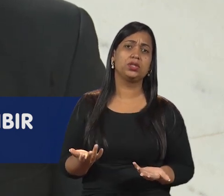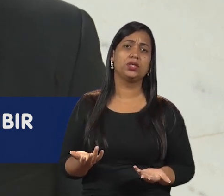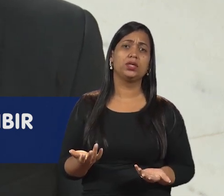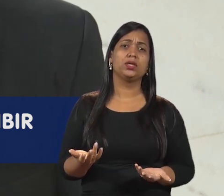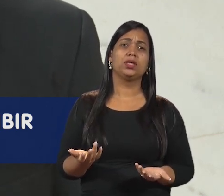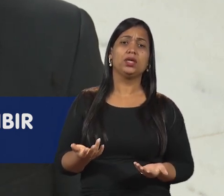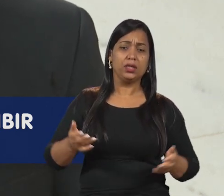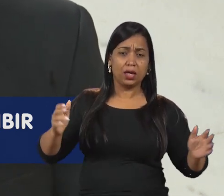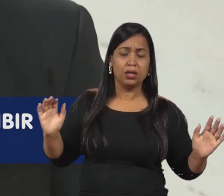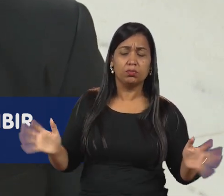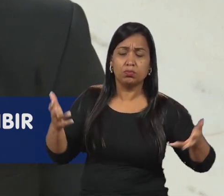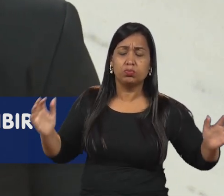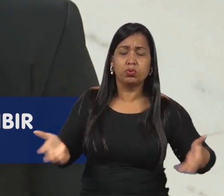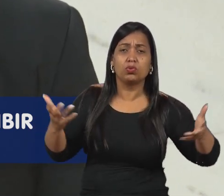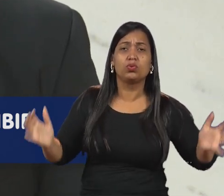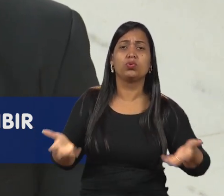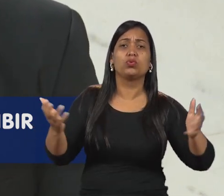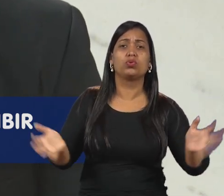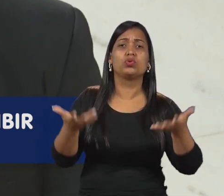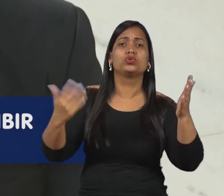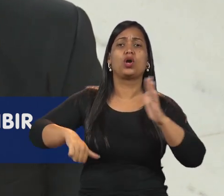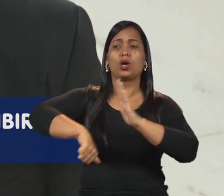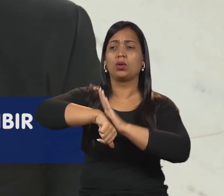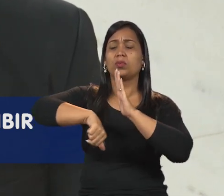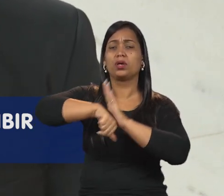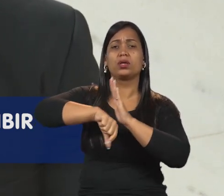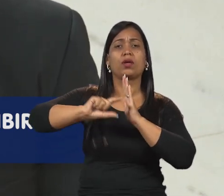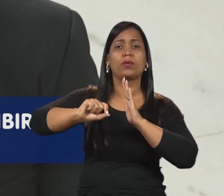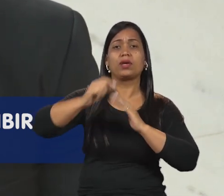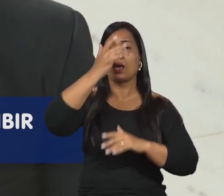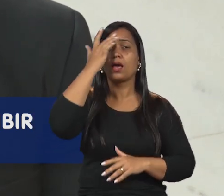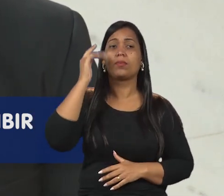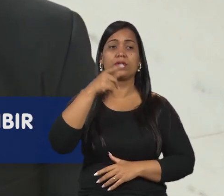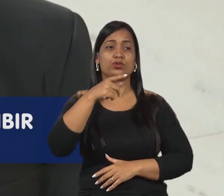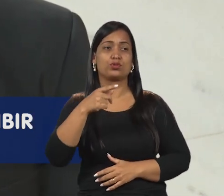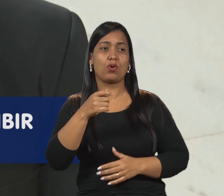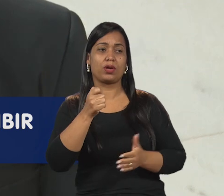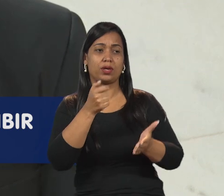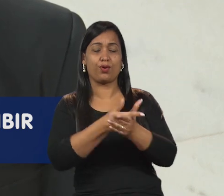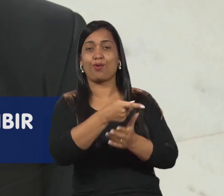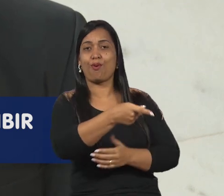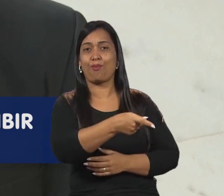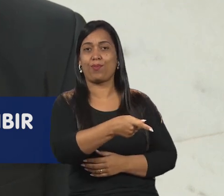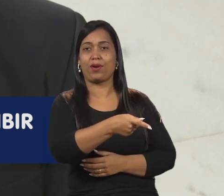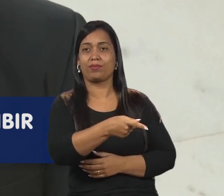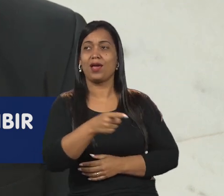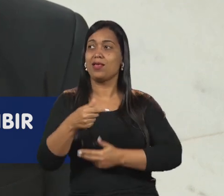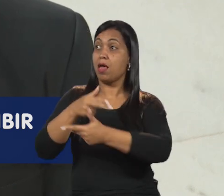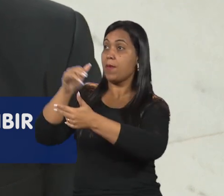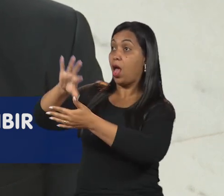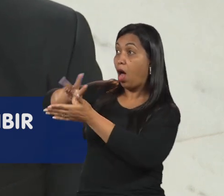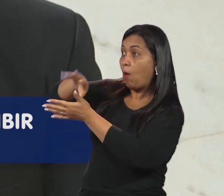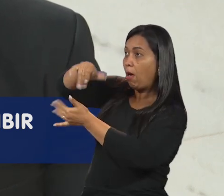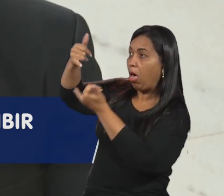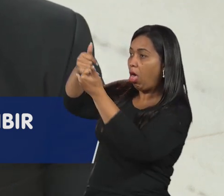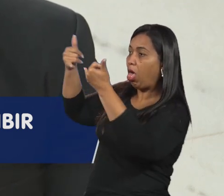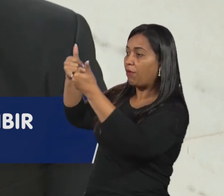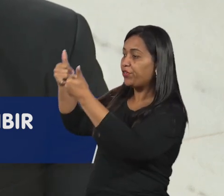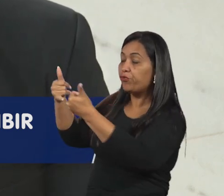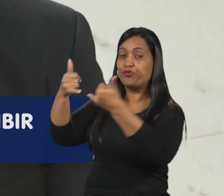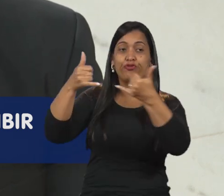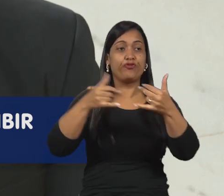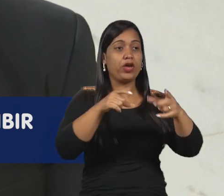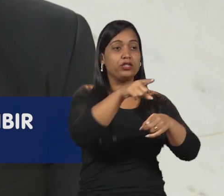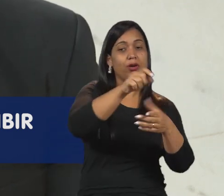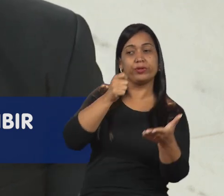quem impulsiona esse tipo de crime é o receptador, é aquele que compra. A gente tem, na maior parte,